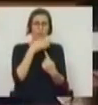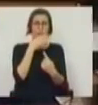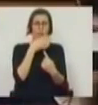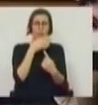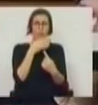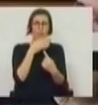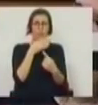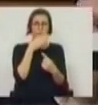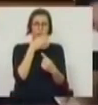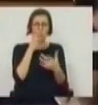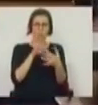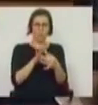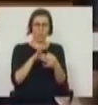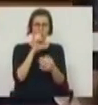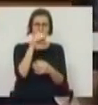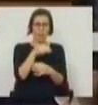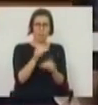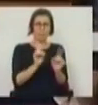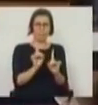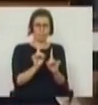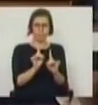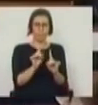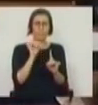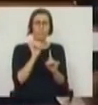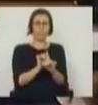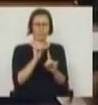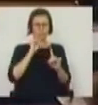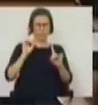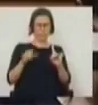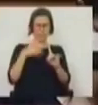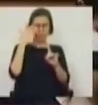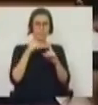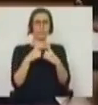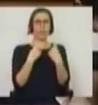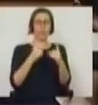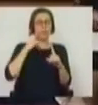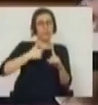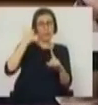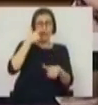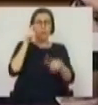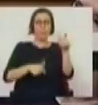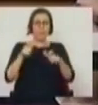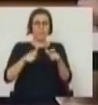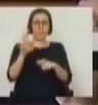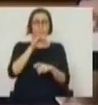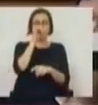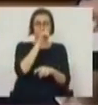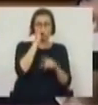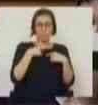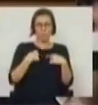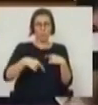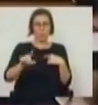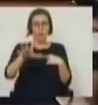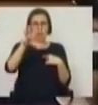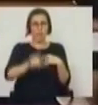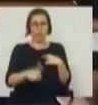ferroviário produzido pela CP, que constitui um dos principais meios de deslocação de pessoas do Distrito de Santarém para a